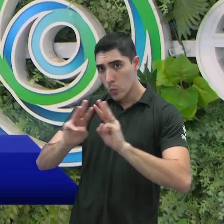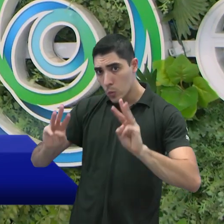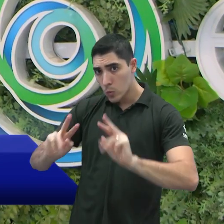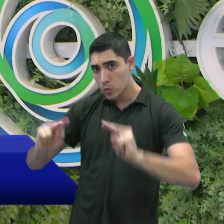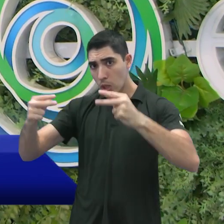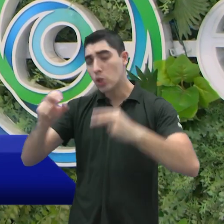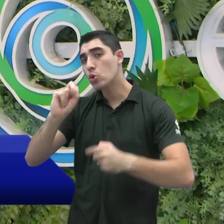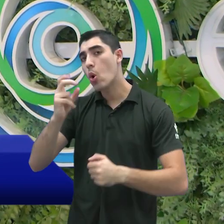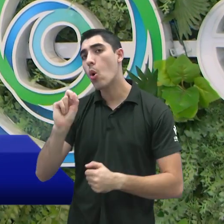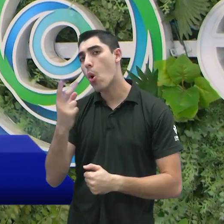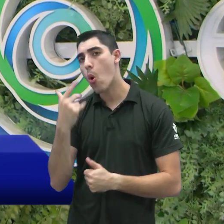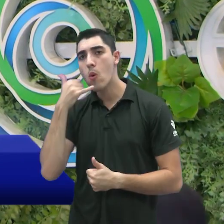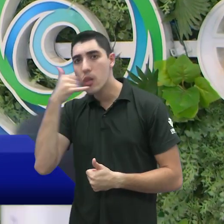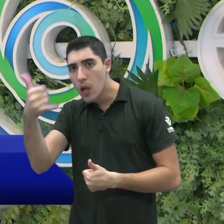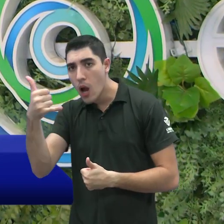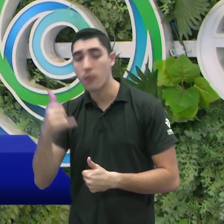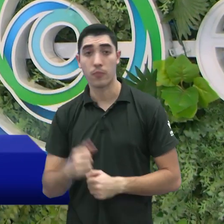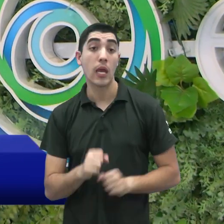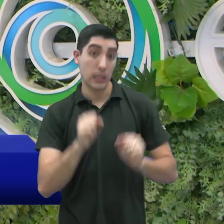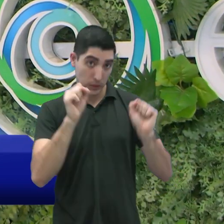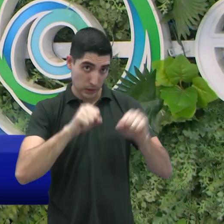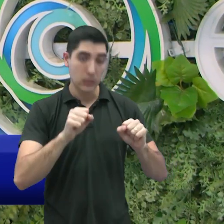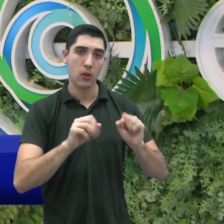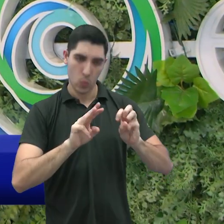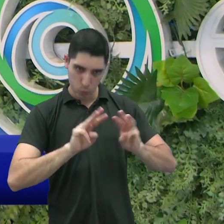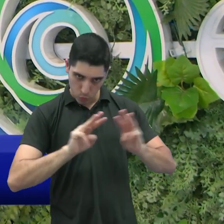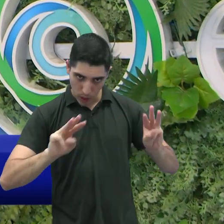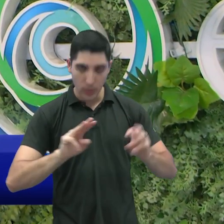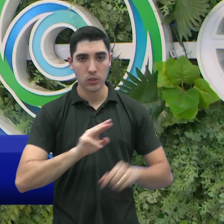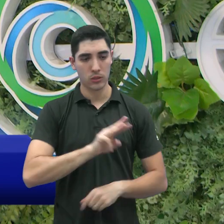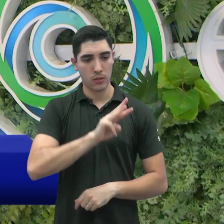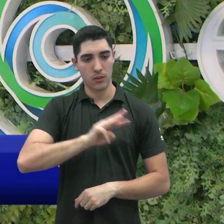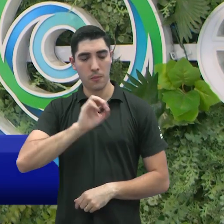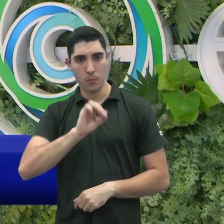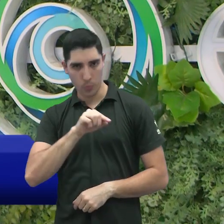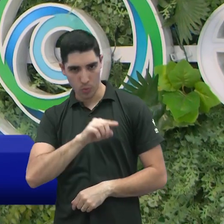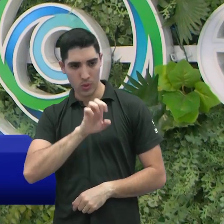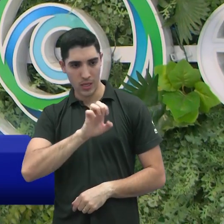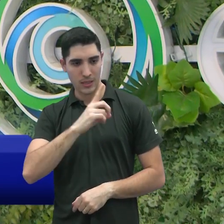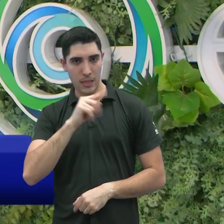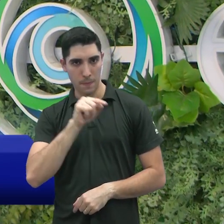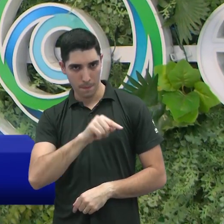EDP ou ligando aqui para vocês também, certo? Isso, entra através do nosso site,